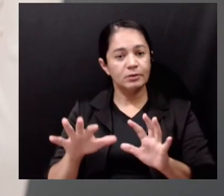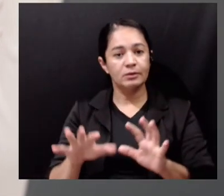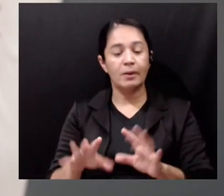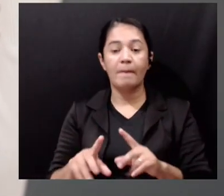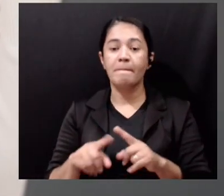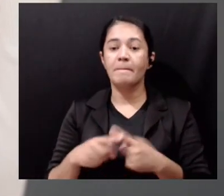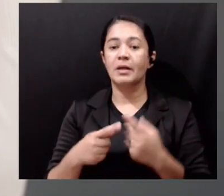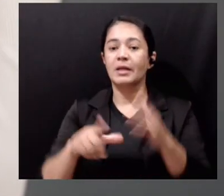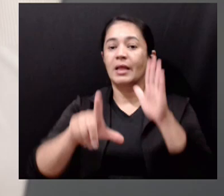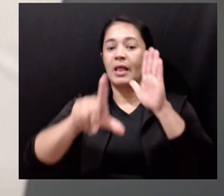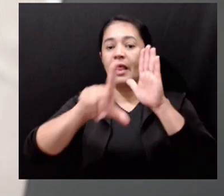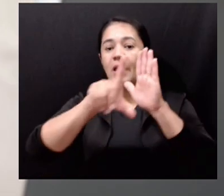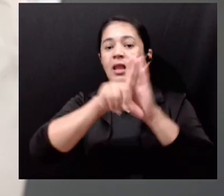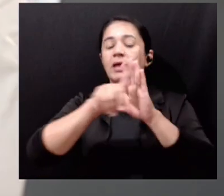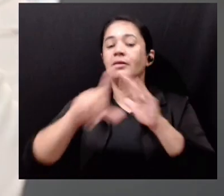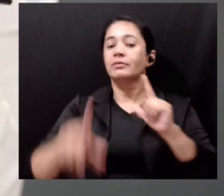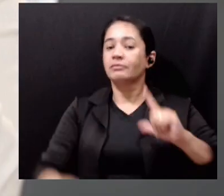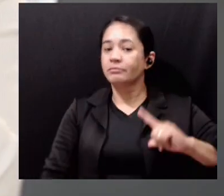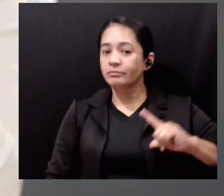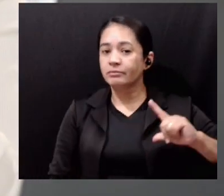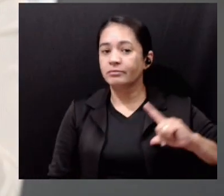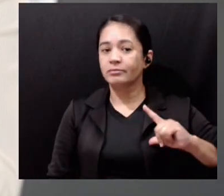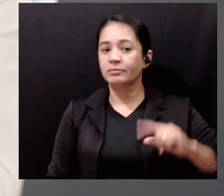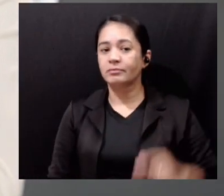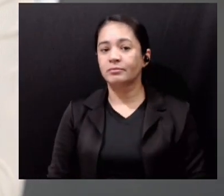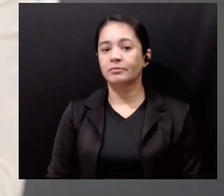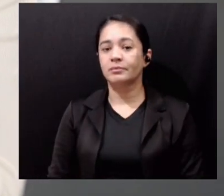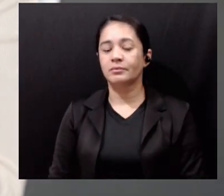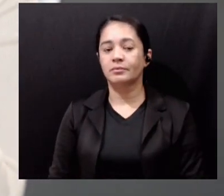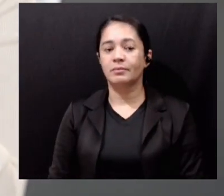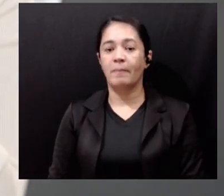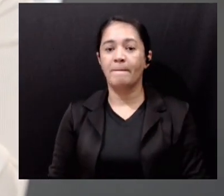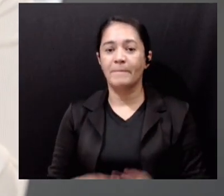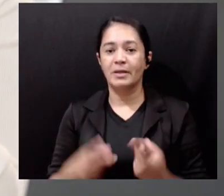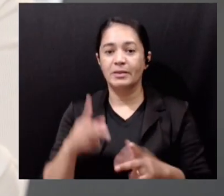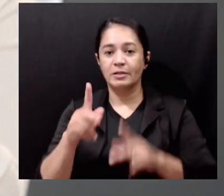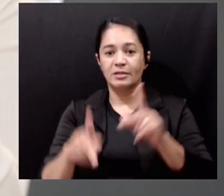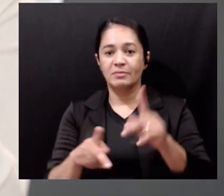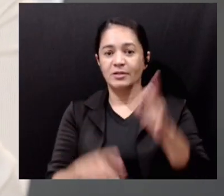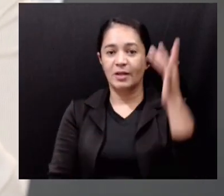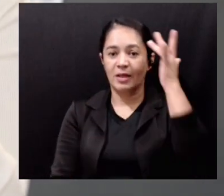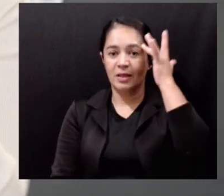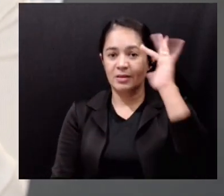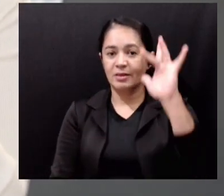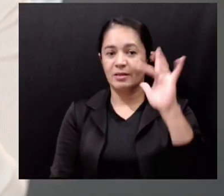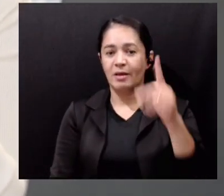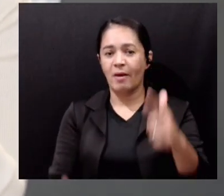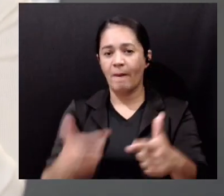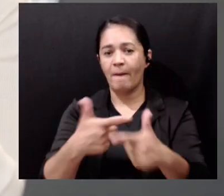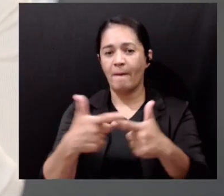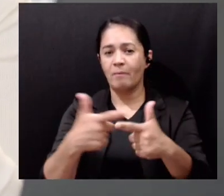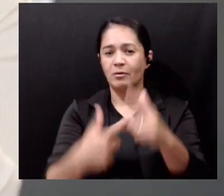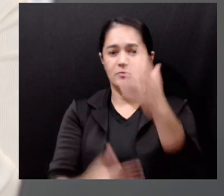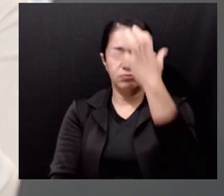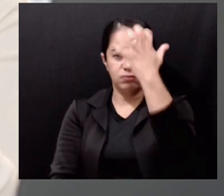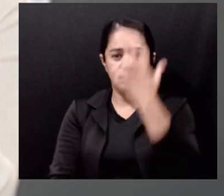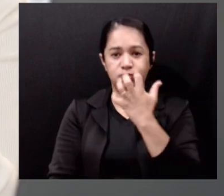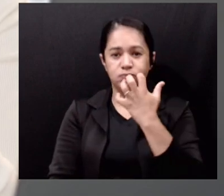às pessoas esse direito. E muita gente não sabe dessa lei, né, professor? Não sabe, não. Então, esse é um problema sério no Brasil, né? Você tem muitos